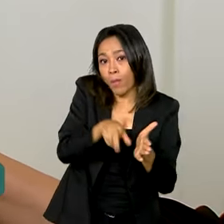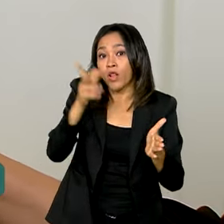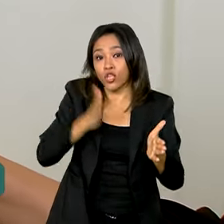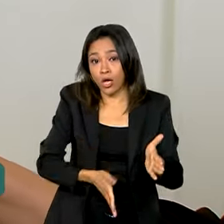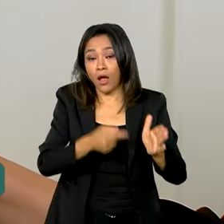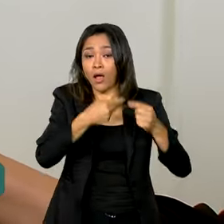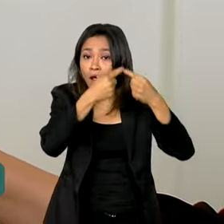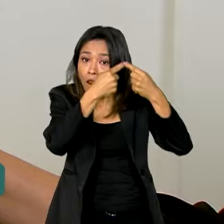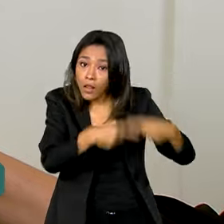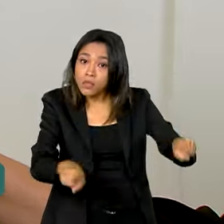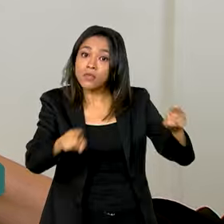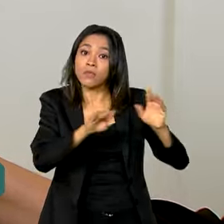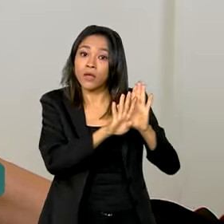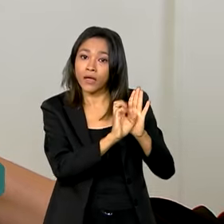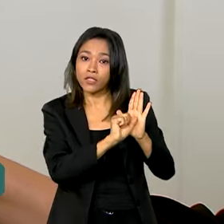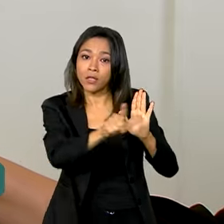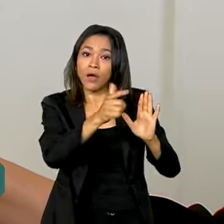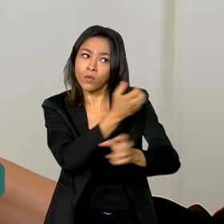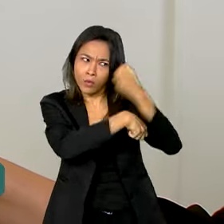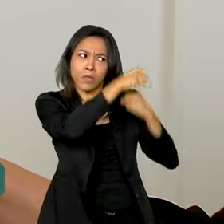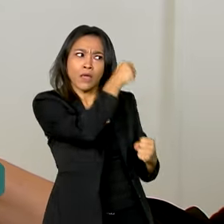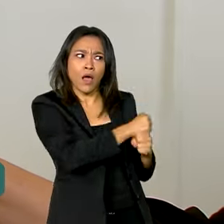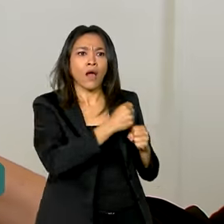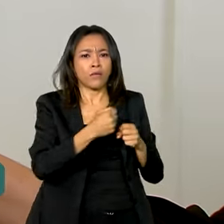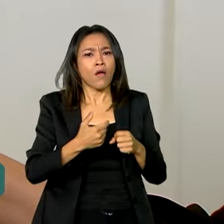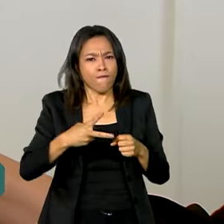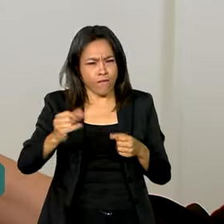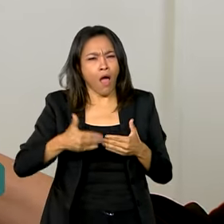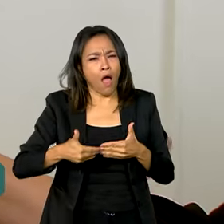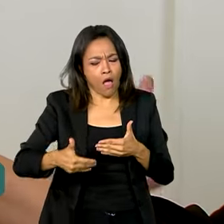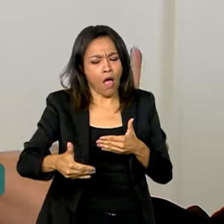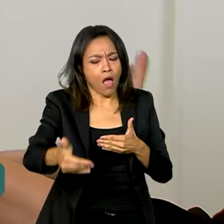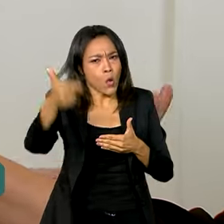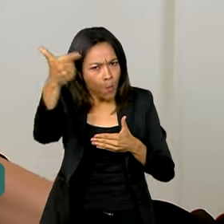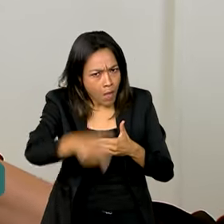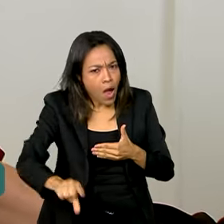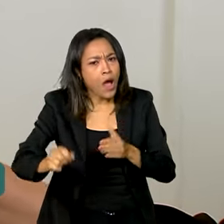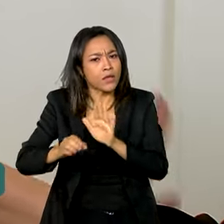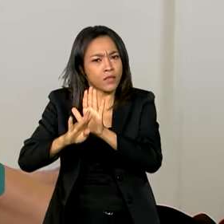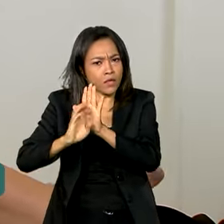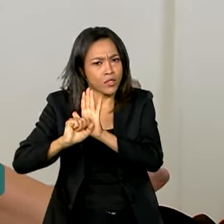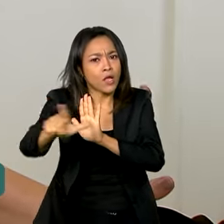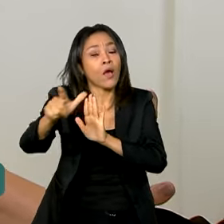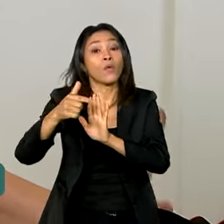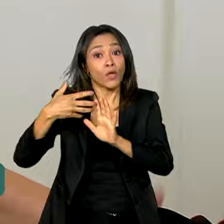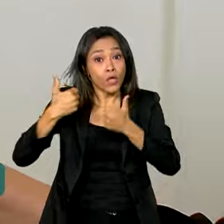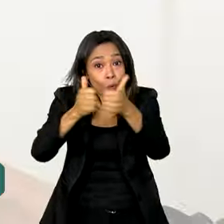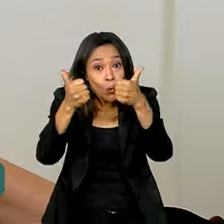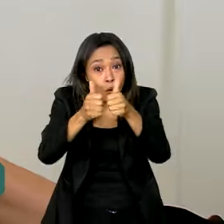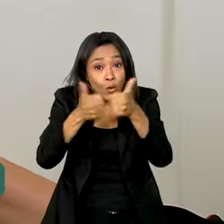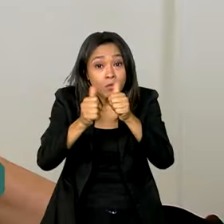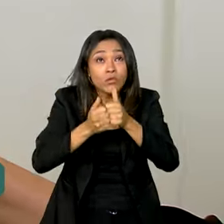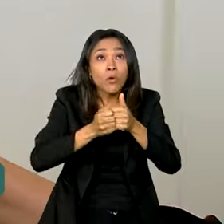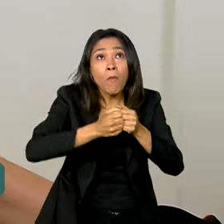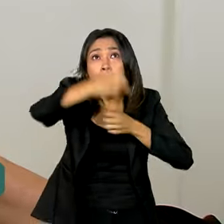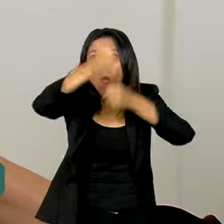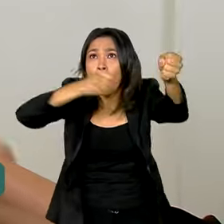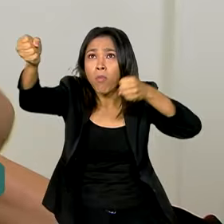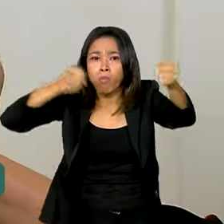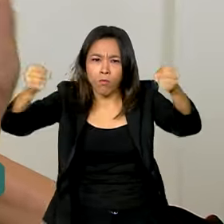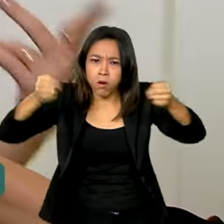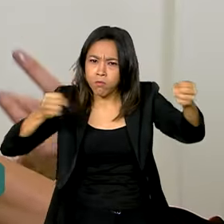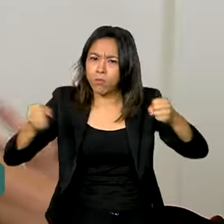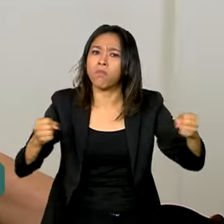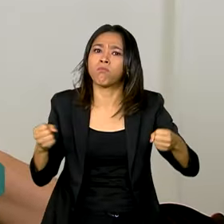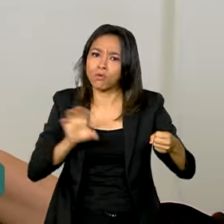edital ano passado. Vamos lançar um próximo edital e já tem ônibus chegando em todos os estados da federação. Mas também